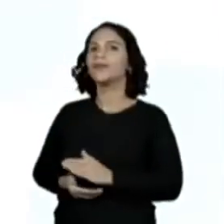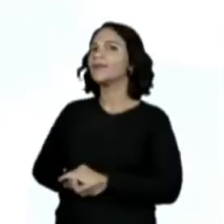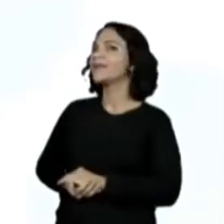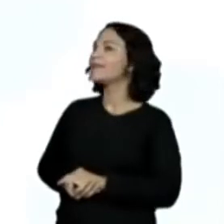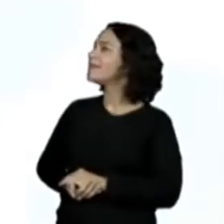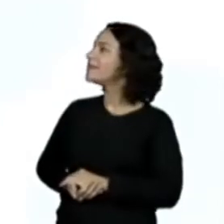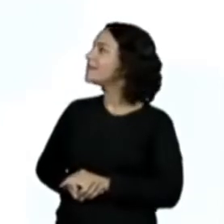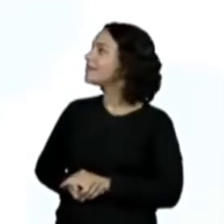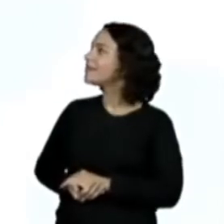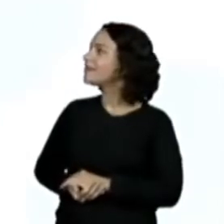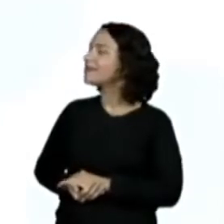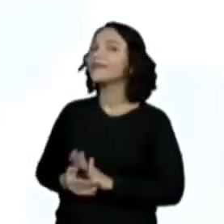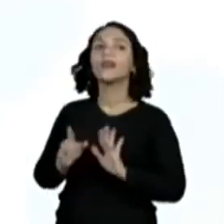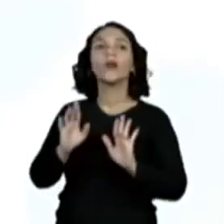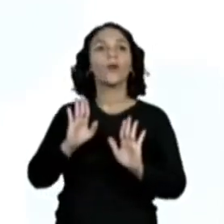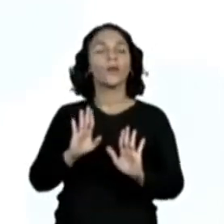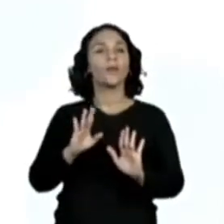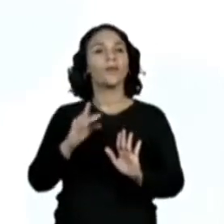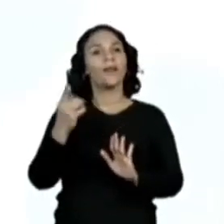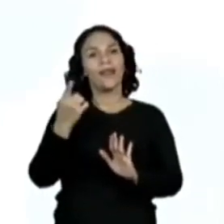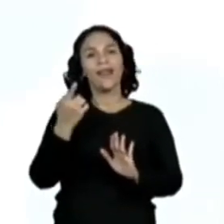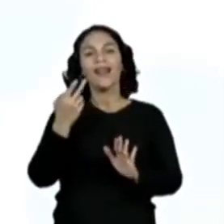eu tenho primeiro as cartas